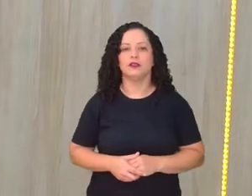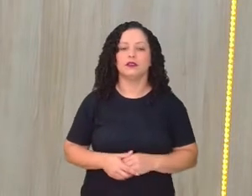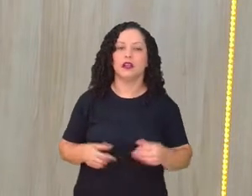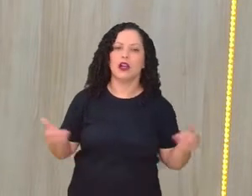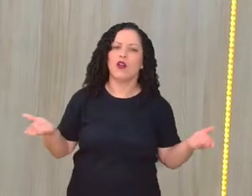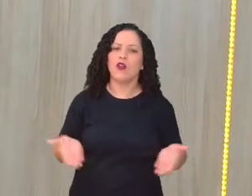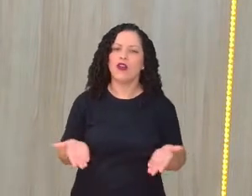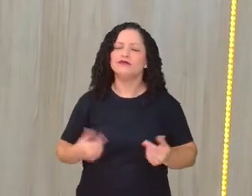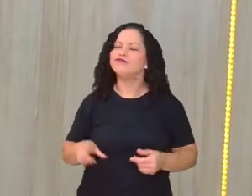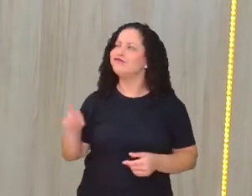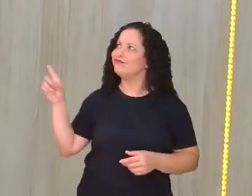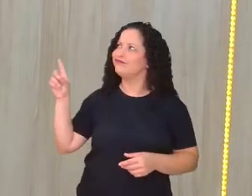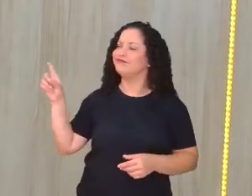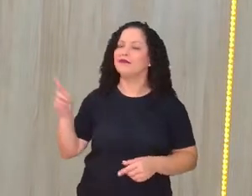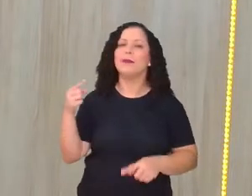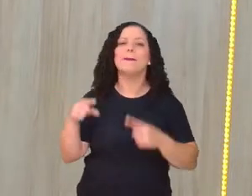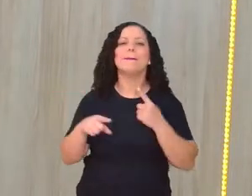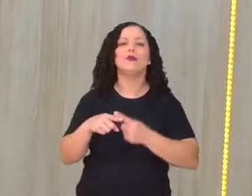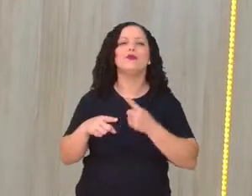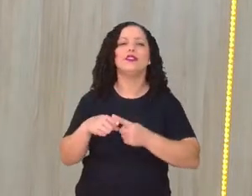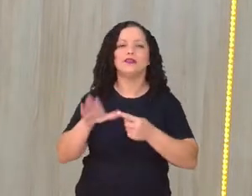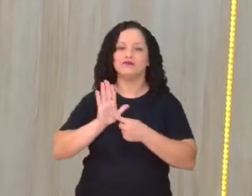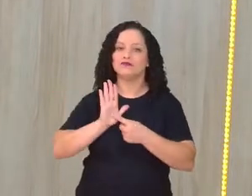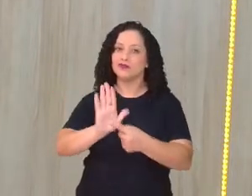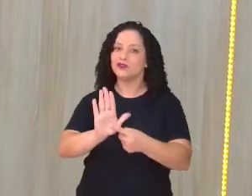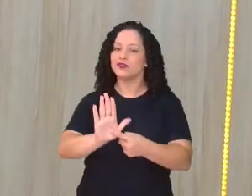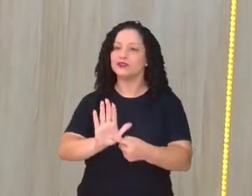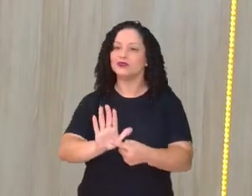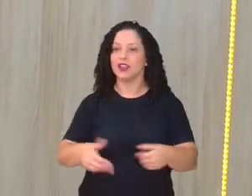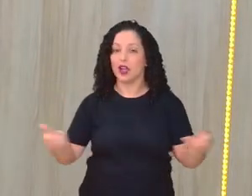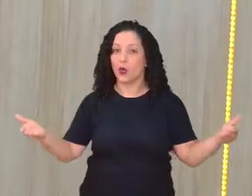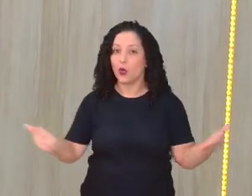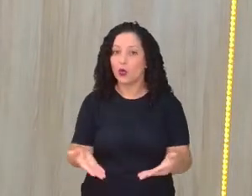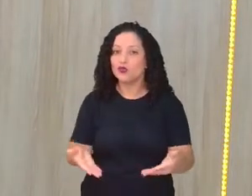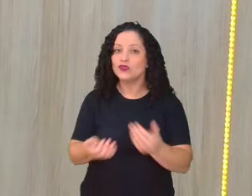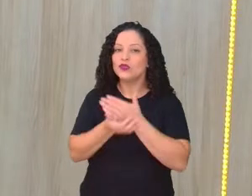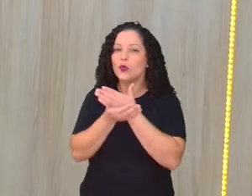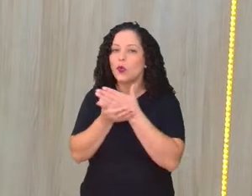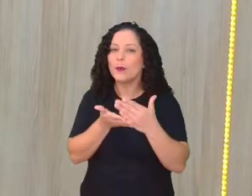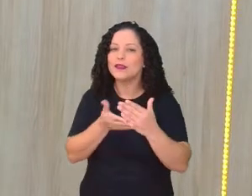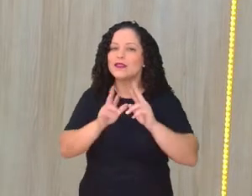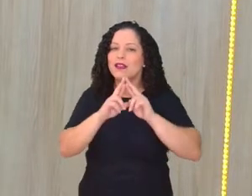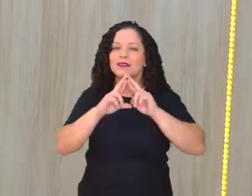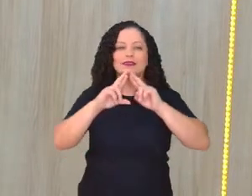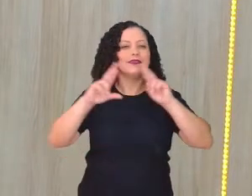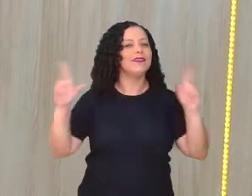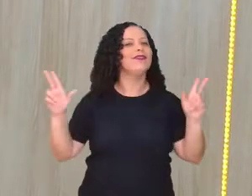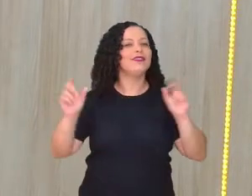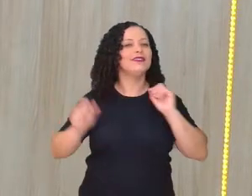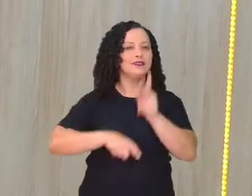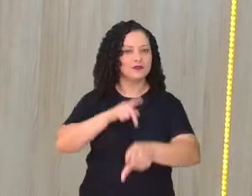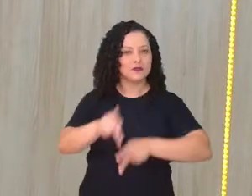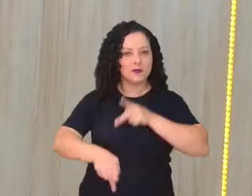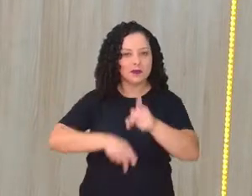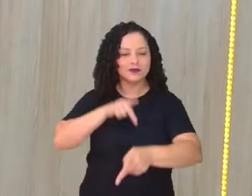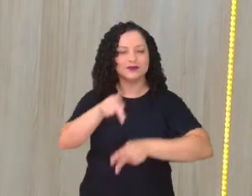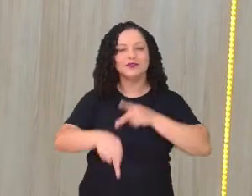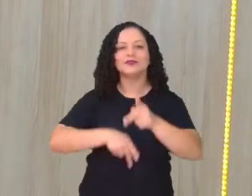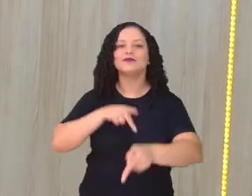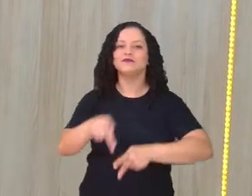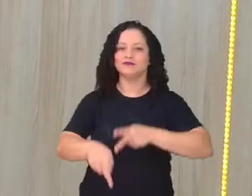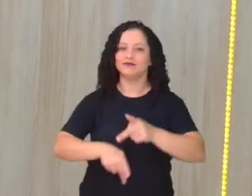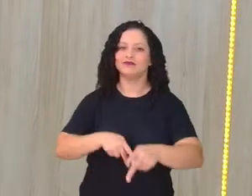né? Voltando aqui, porque hoje a gente vai começar a falar de uma nova civilização, né? Na verdade, de uma